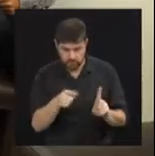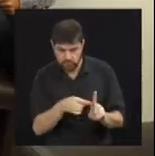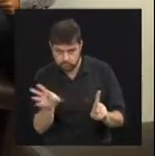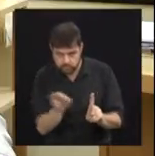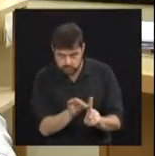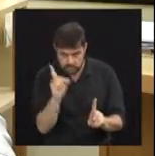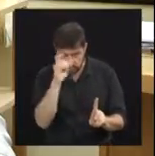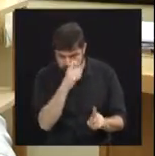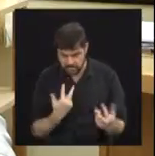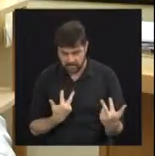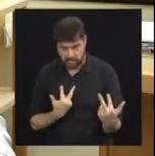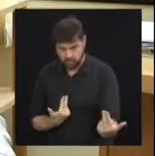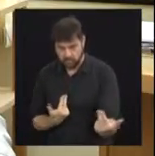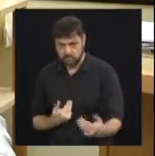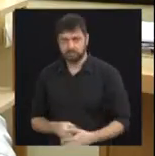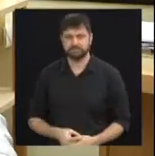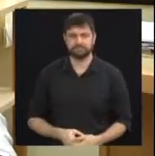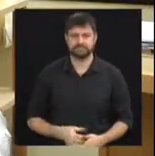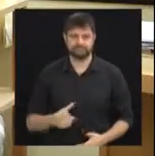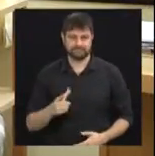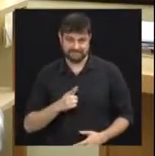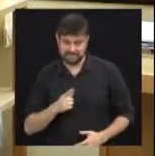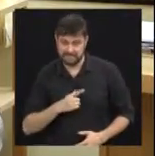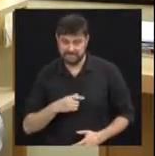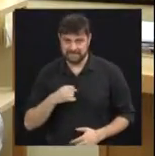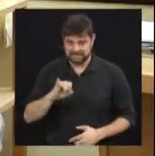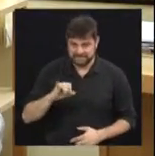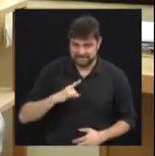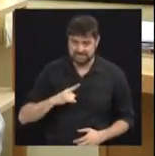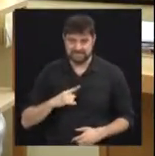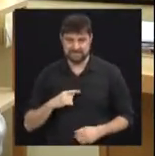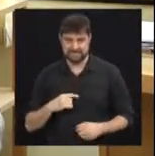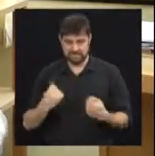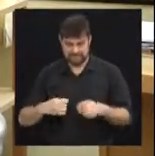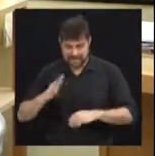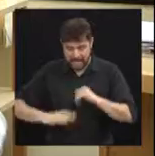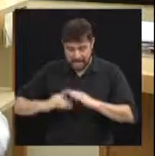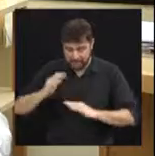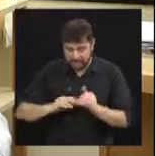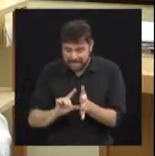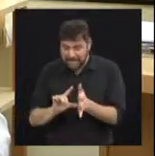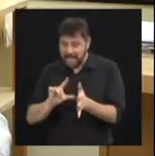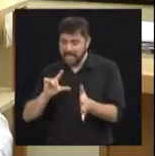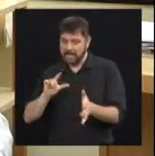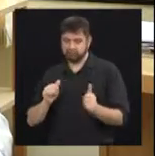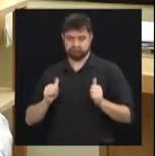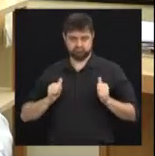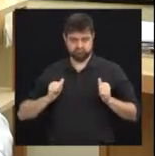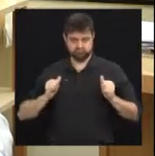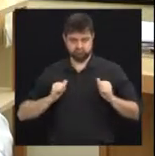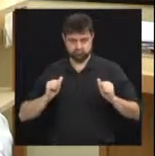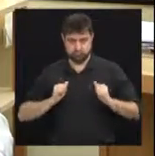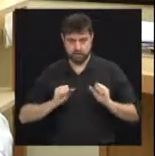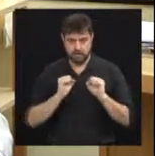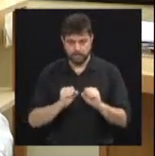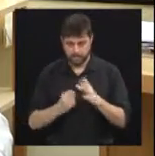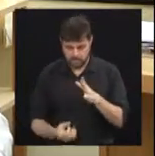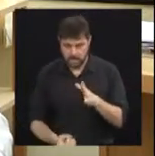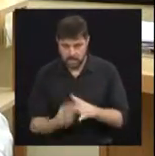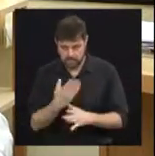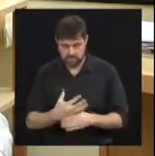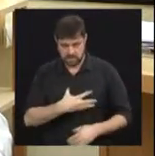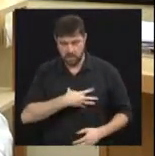em que isso pode se manifestar, caso as medidas necessárias não sejam tomadas, isso pode ser